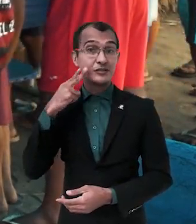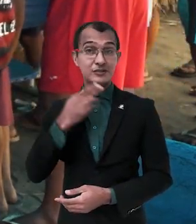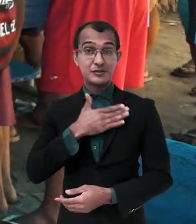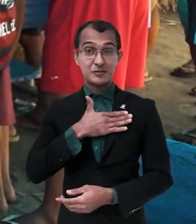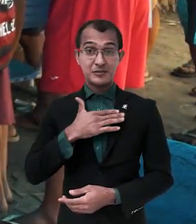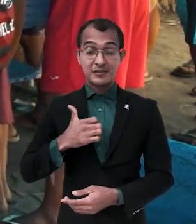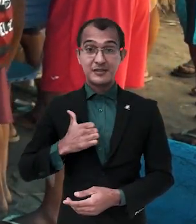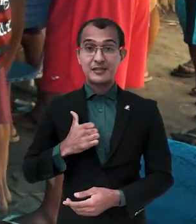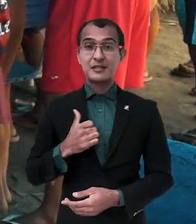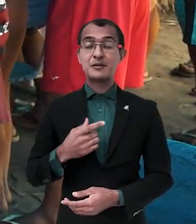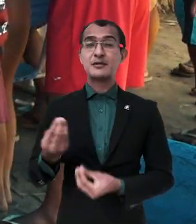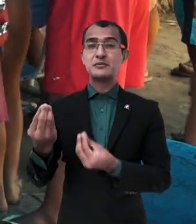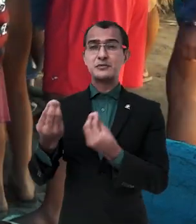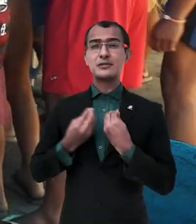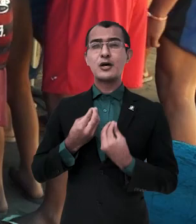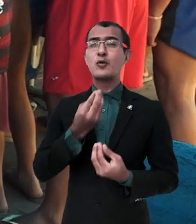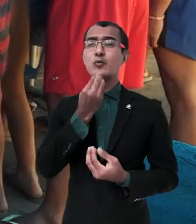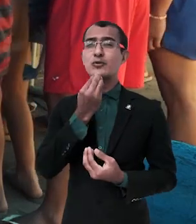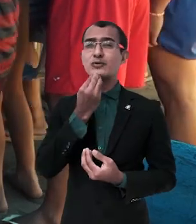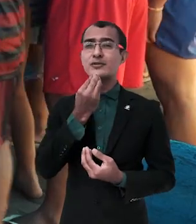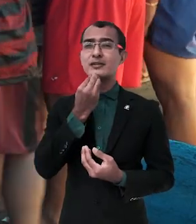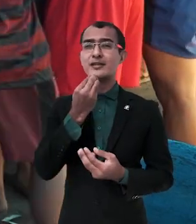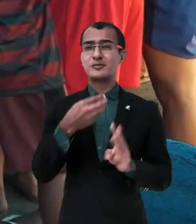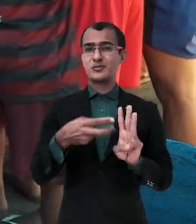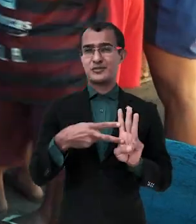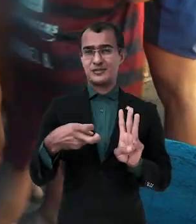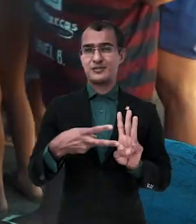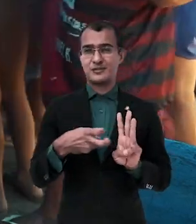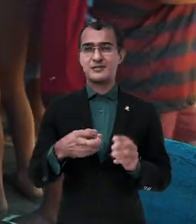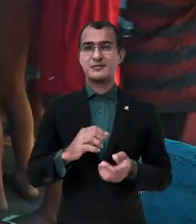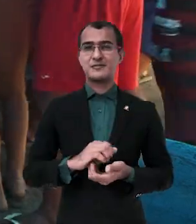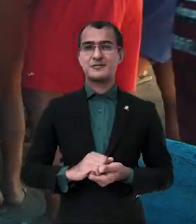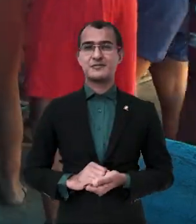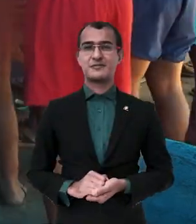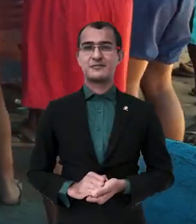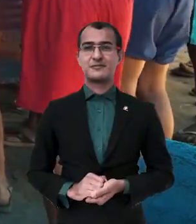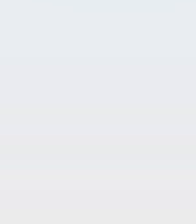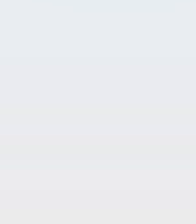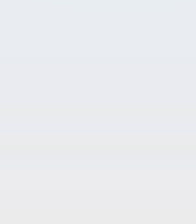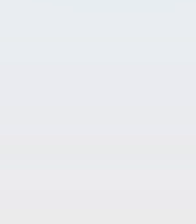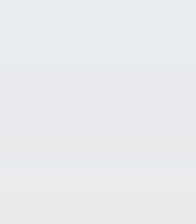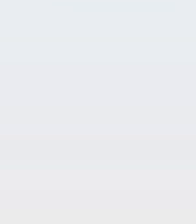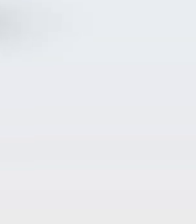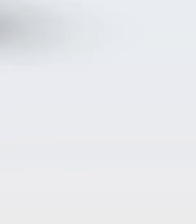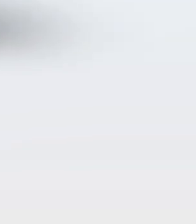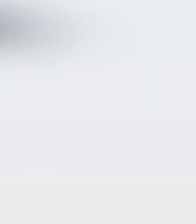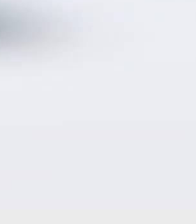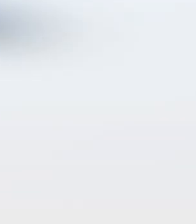primeira-dama Virgínia Mendes também, que estão dando grande oportunidade para as comunidades indígenas.